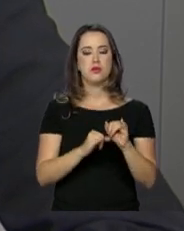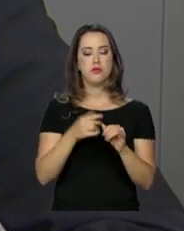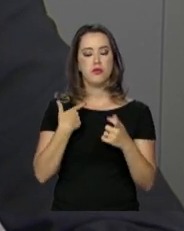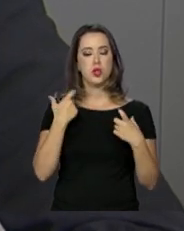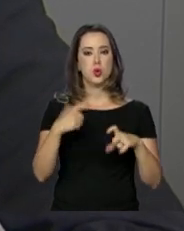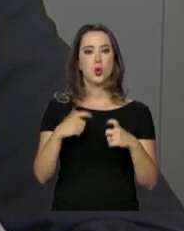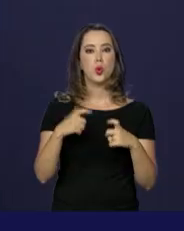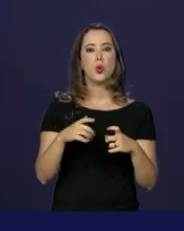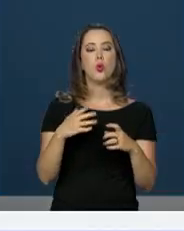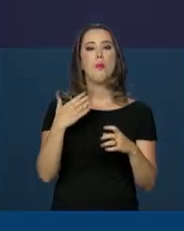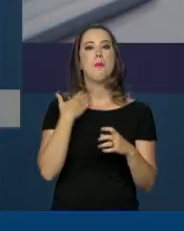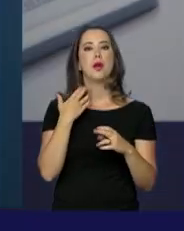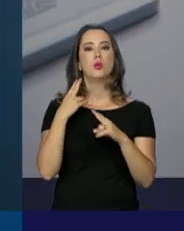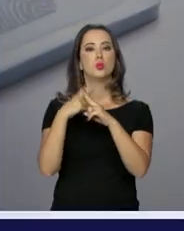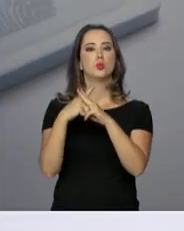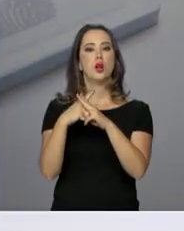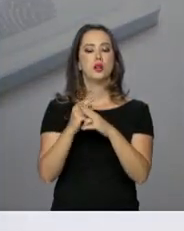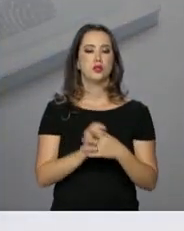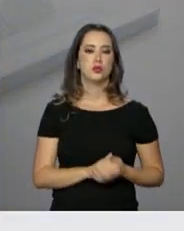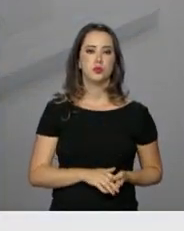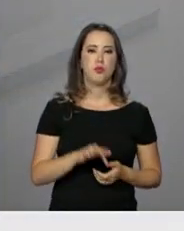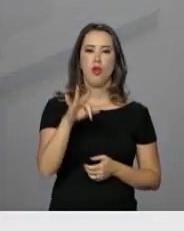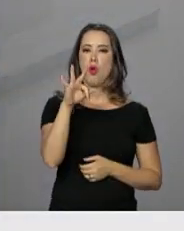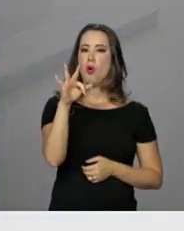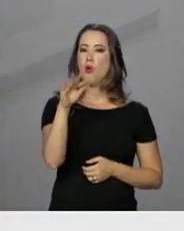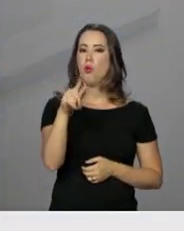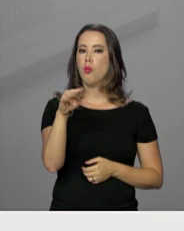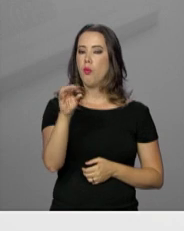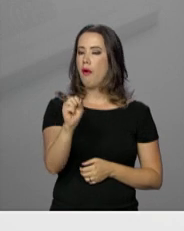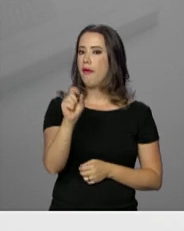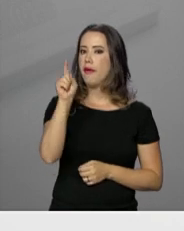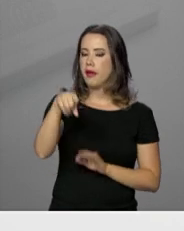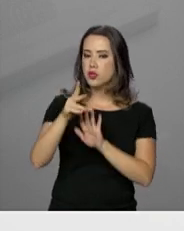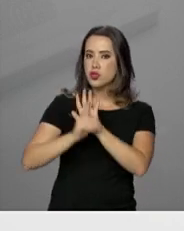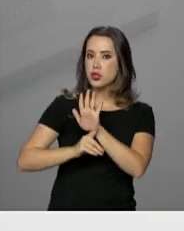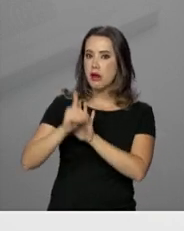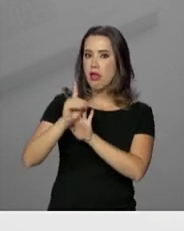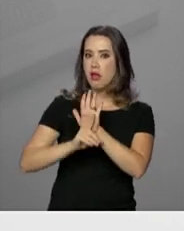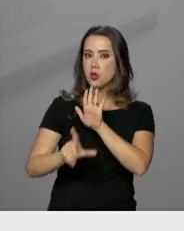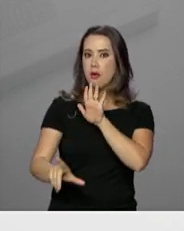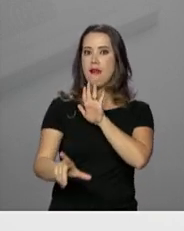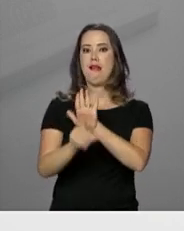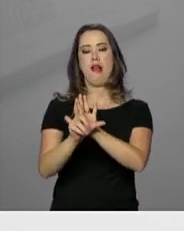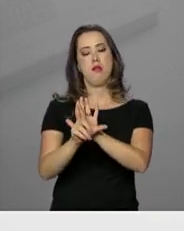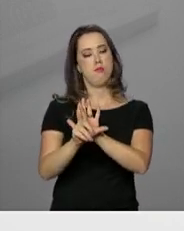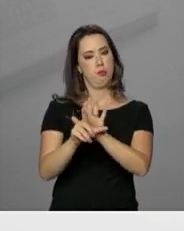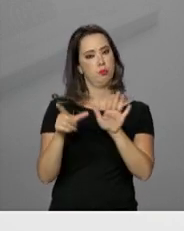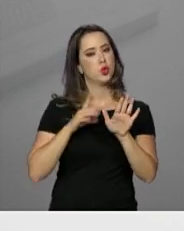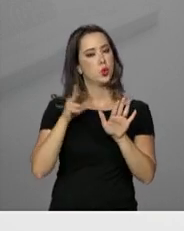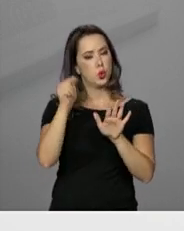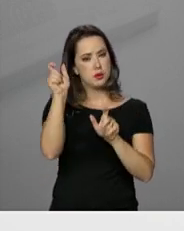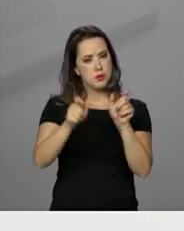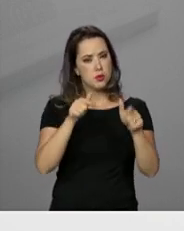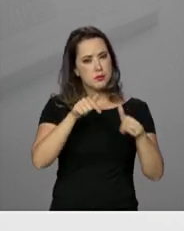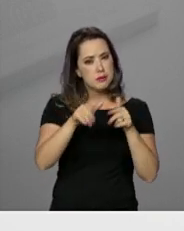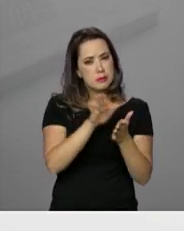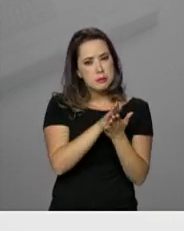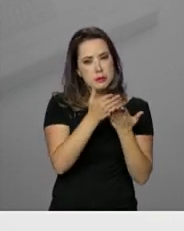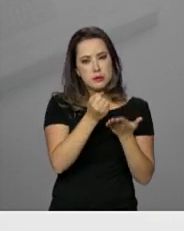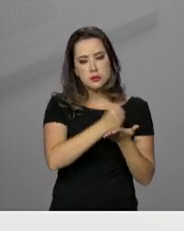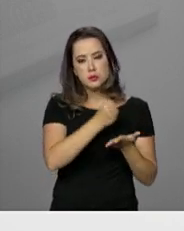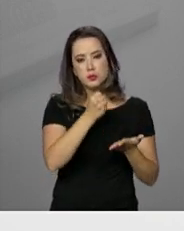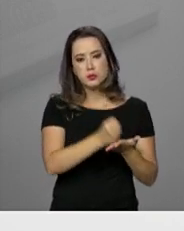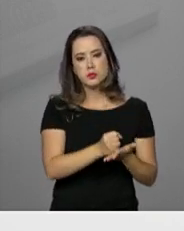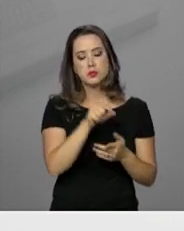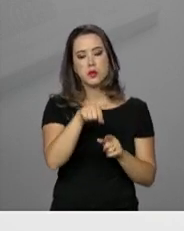nas agências da caixa ou do fgts é garantido por lei a todos os trabalhadores com carteira assinada deve ser depositado pelo